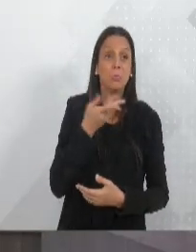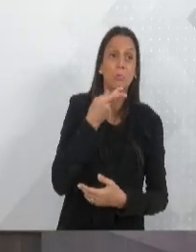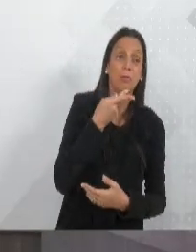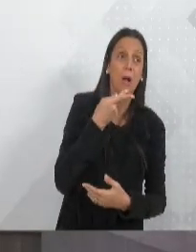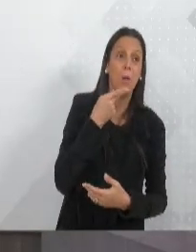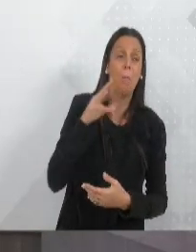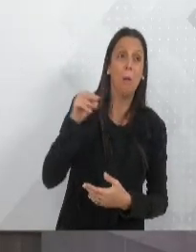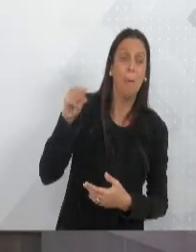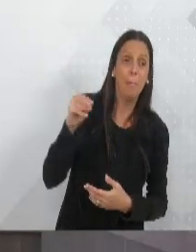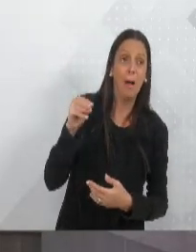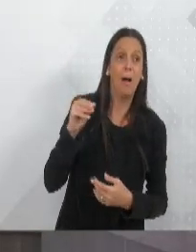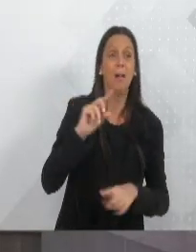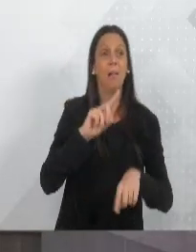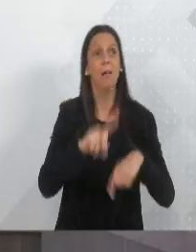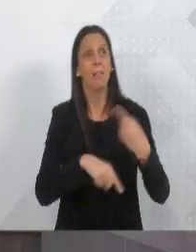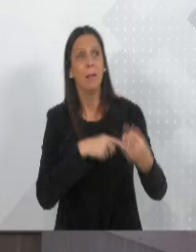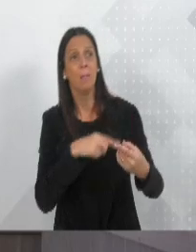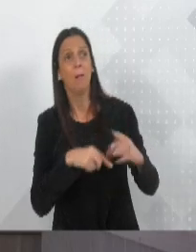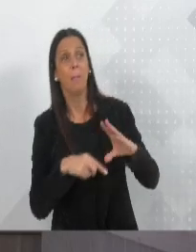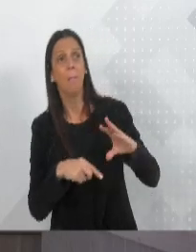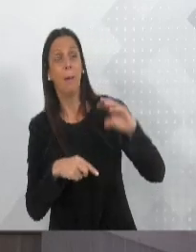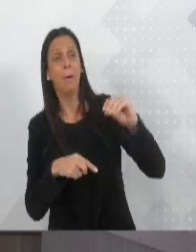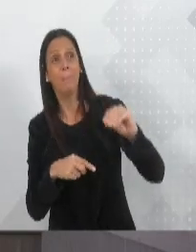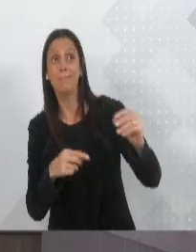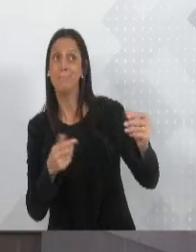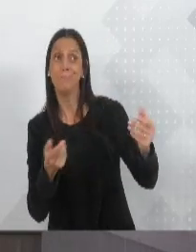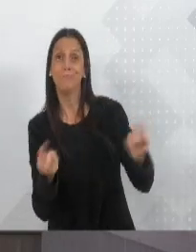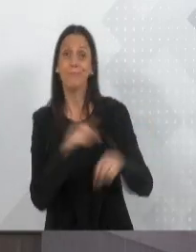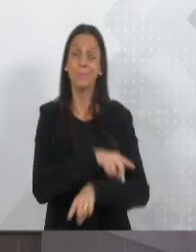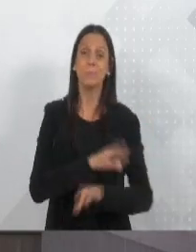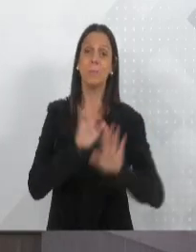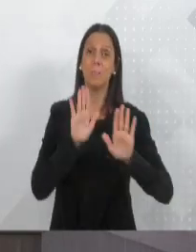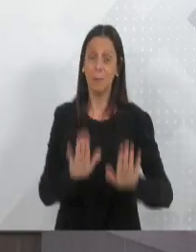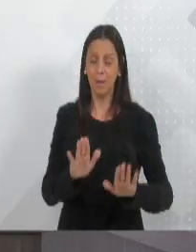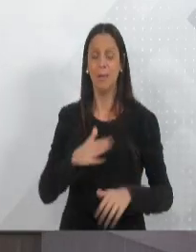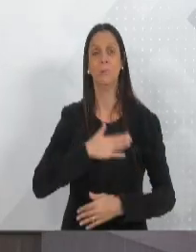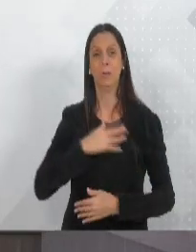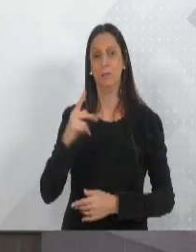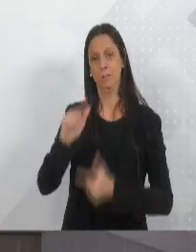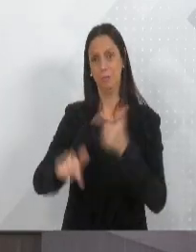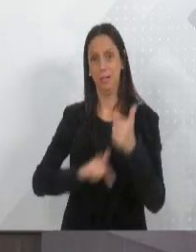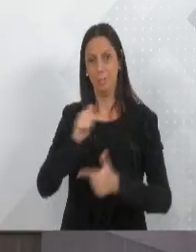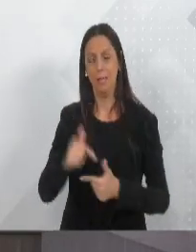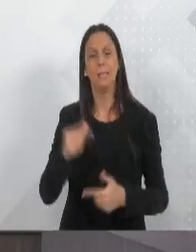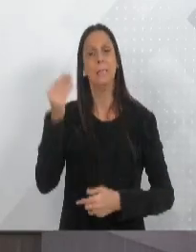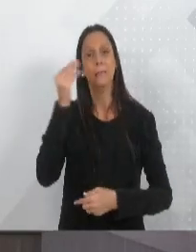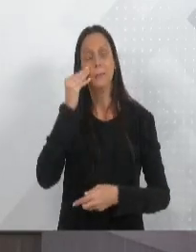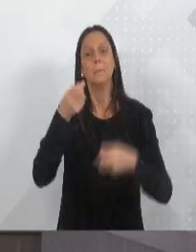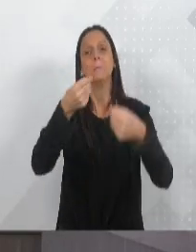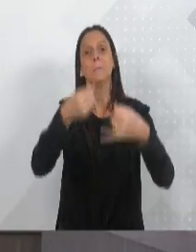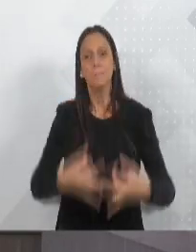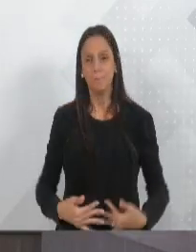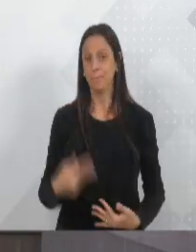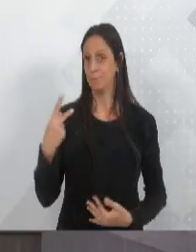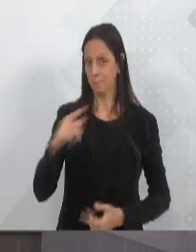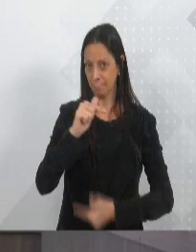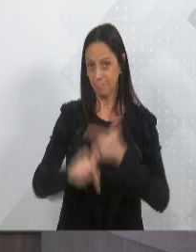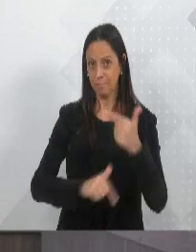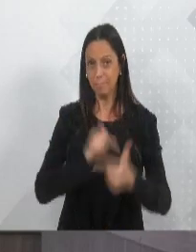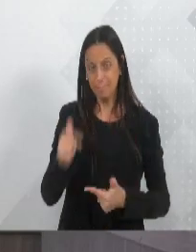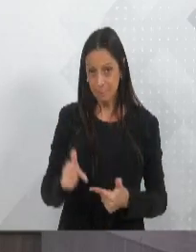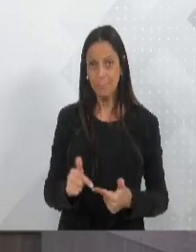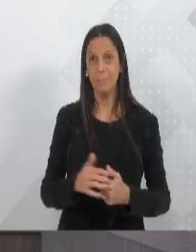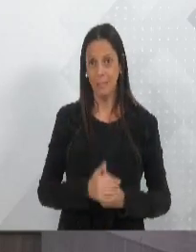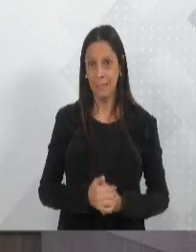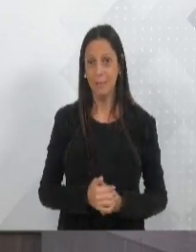que vossa excelência trabalha e tenta deixar claro aqui o o que vossa excelência quer fazer até porque como falou não foi